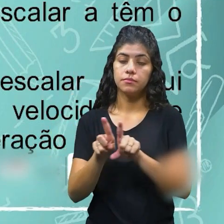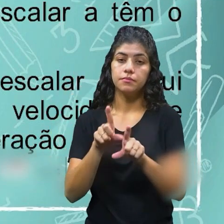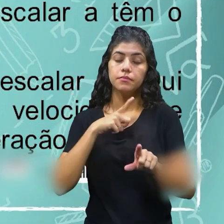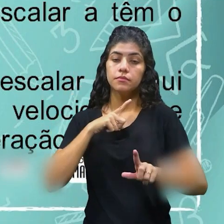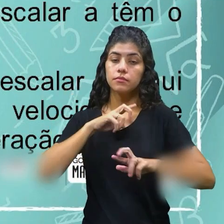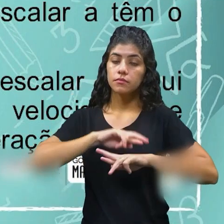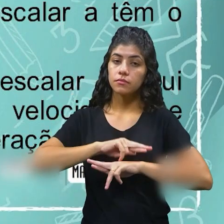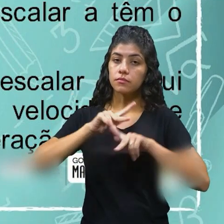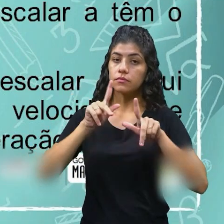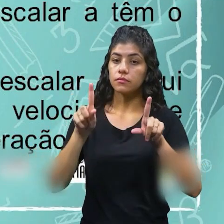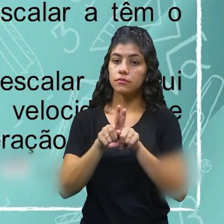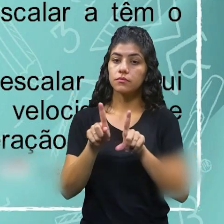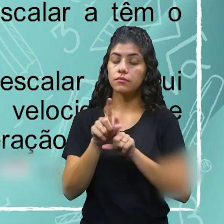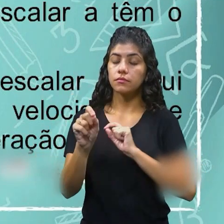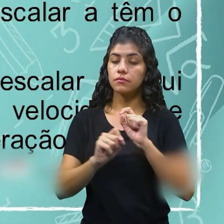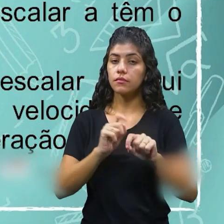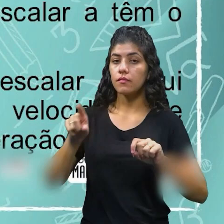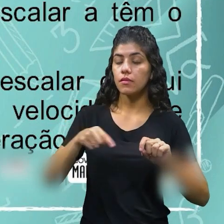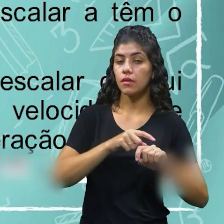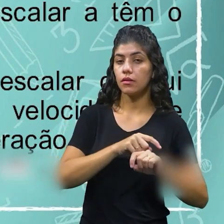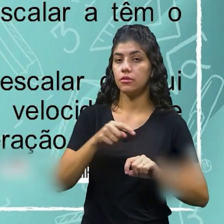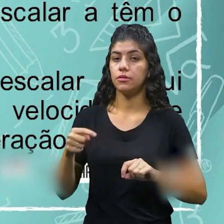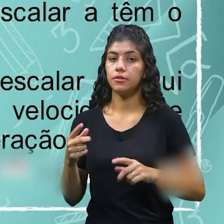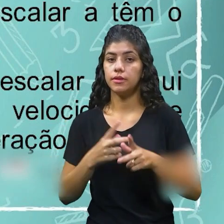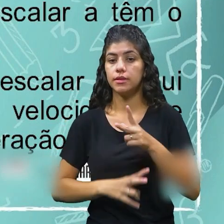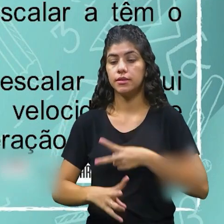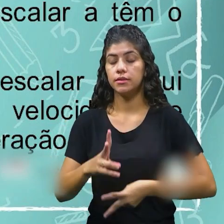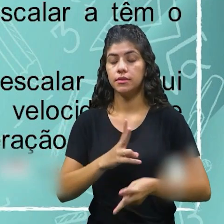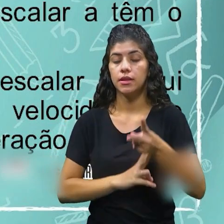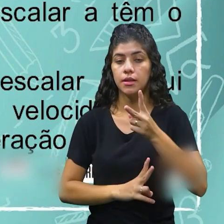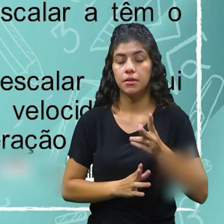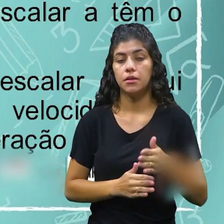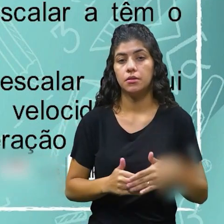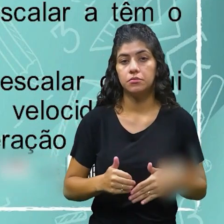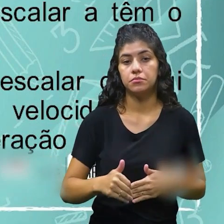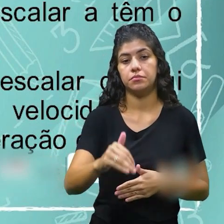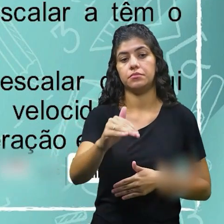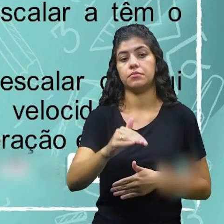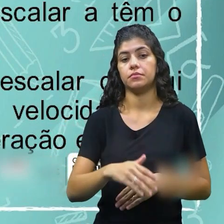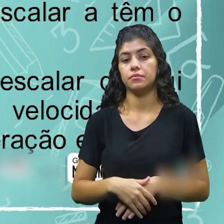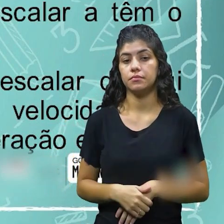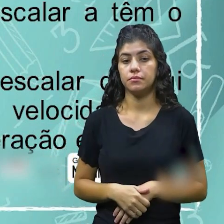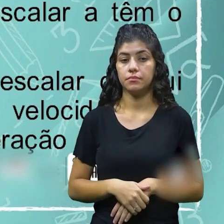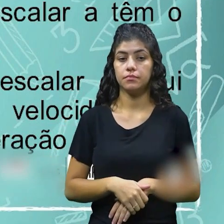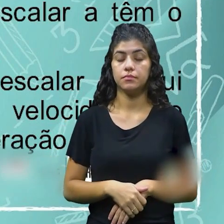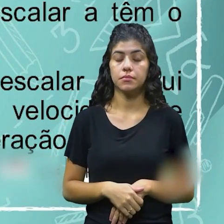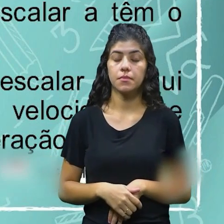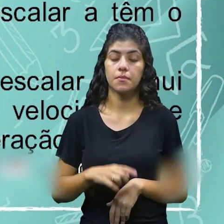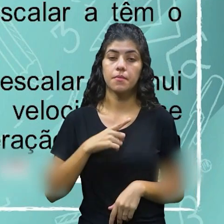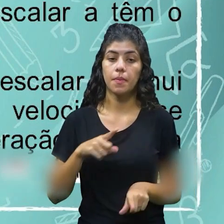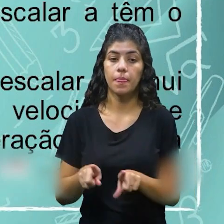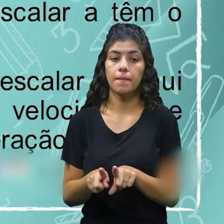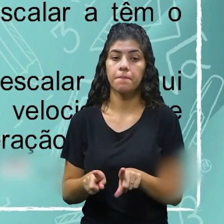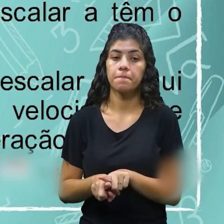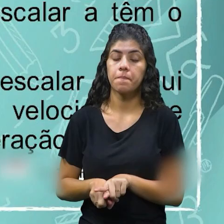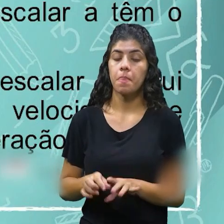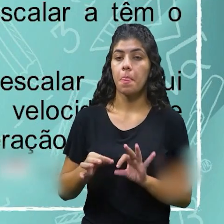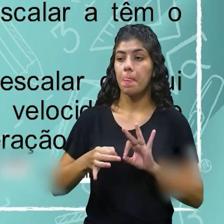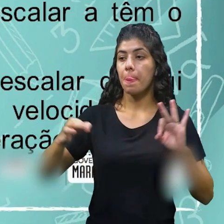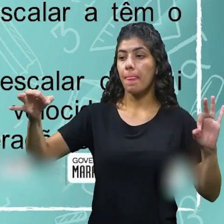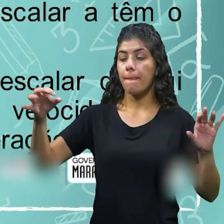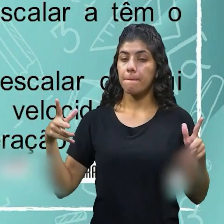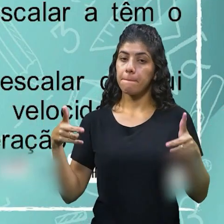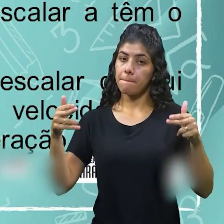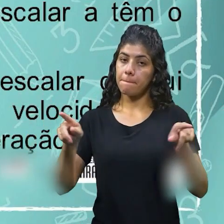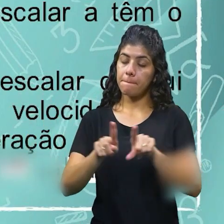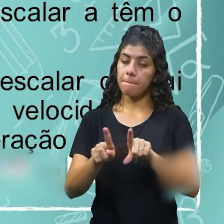a distância entre os pontos, é sempre constante nesse tipo de movimento. Nesse caso temos distâncias iguais e